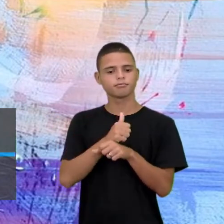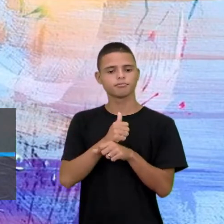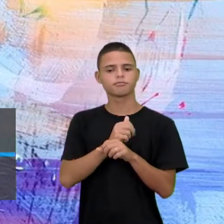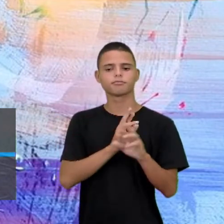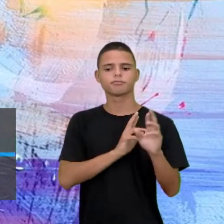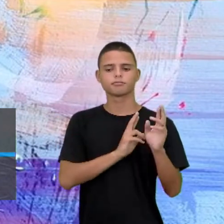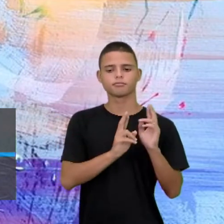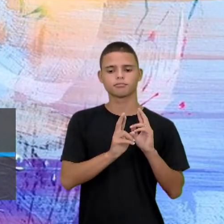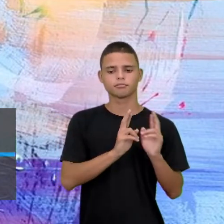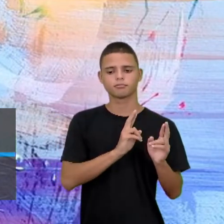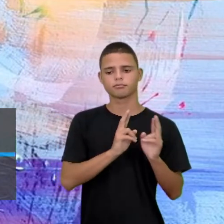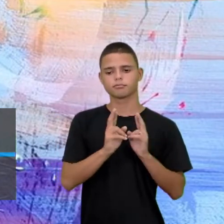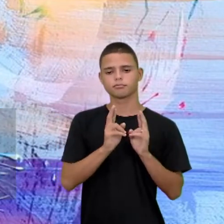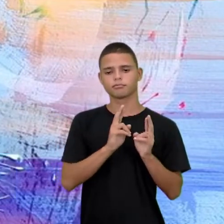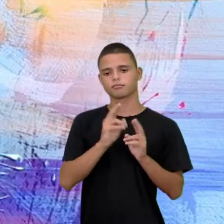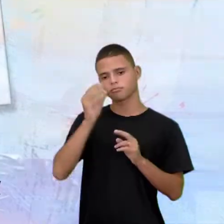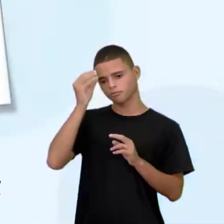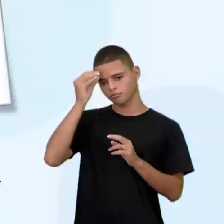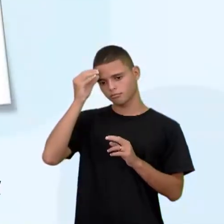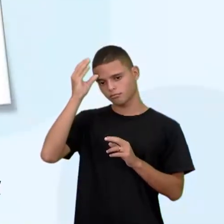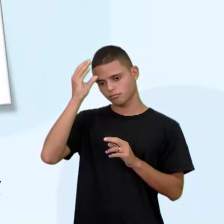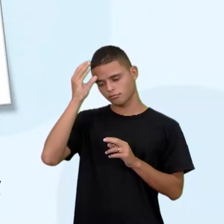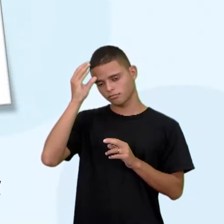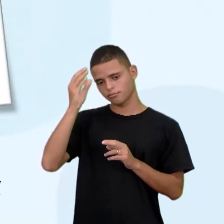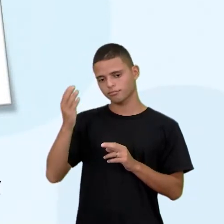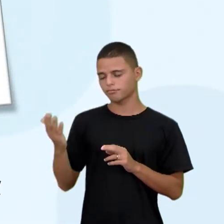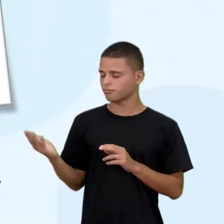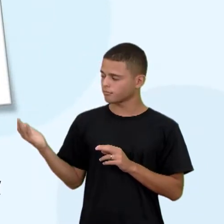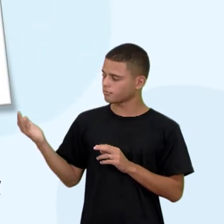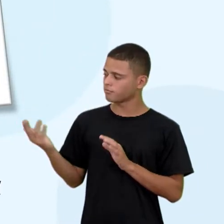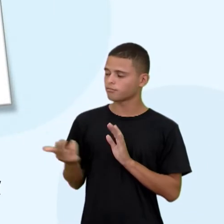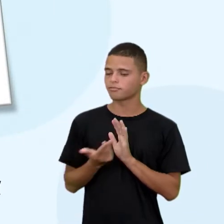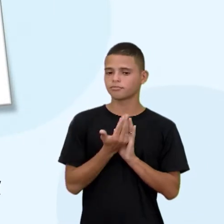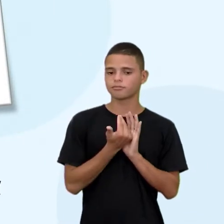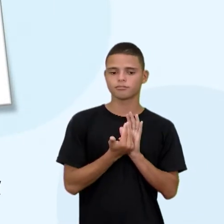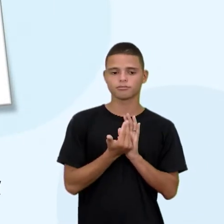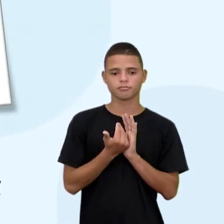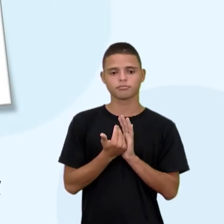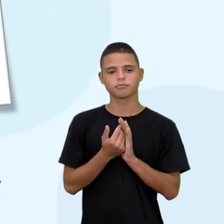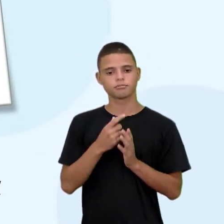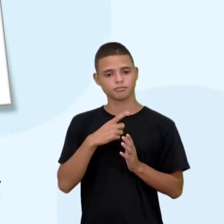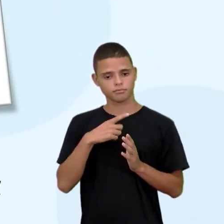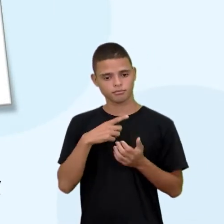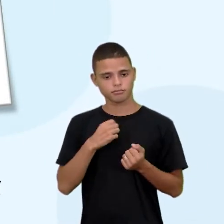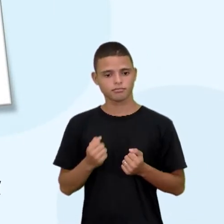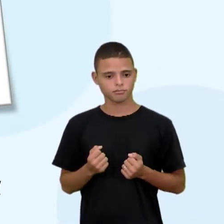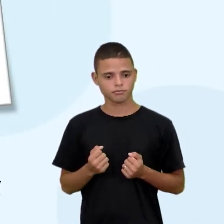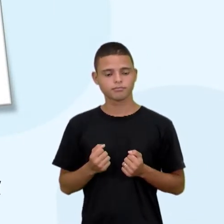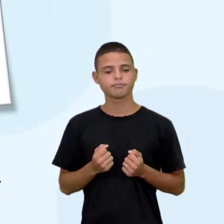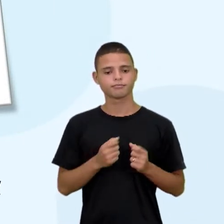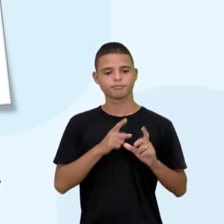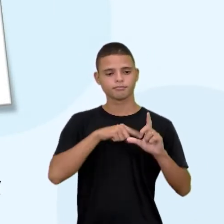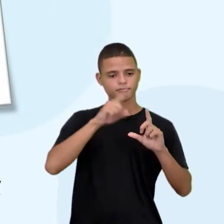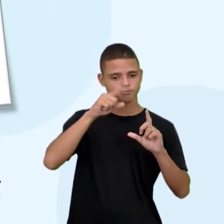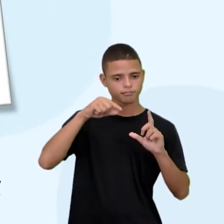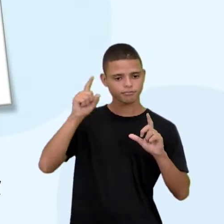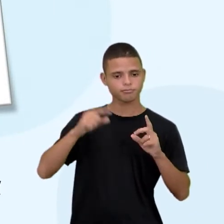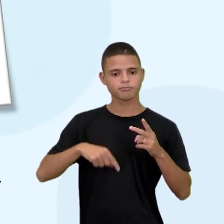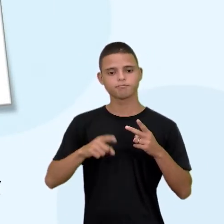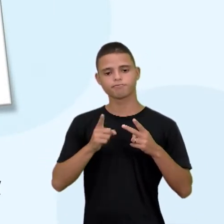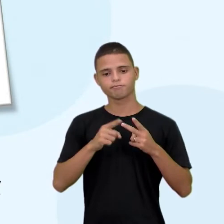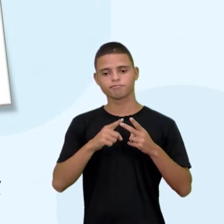relacionam com esse campo de conhecimento que é o design. Olha só na tela para vocês. Ah, que legal, hein? Nós temos aí o design designer gráfico, o designer